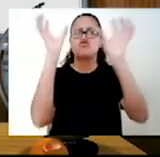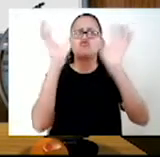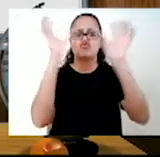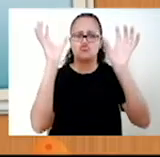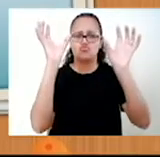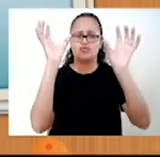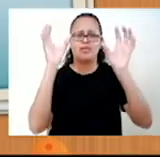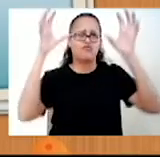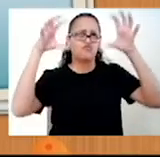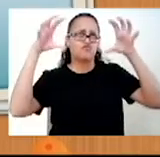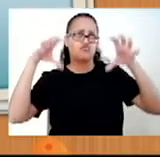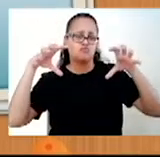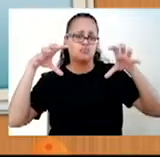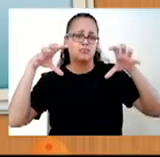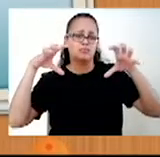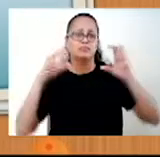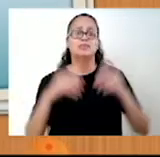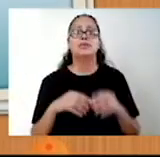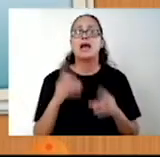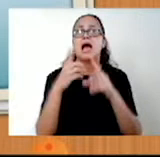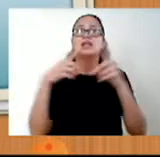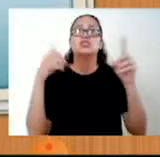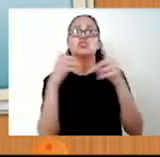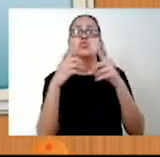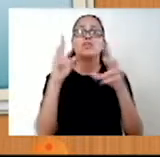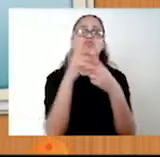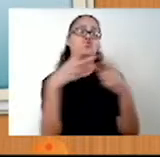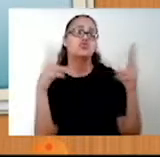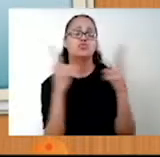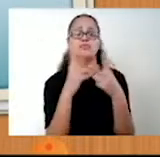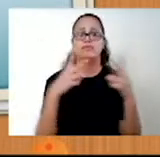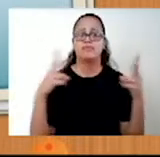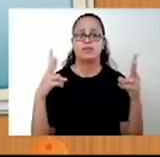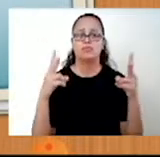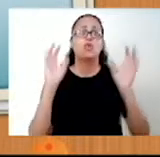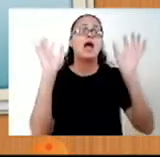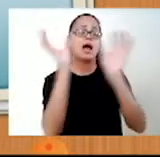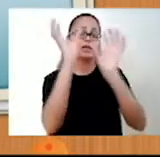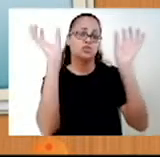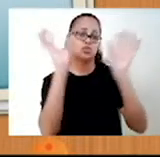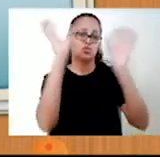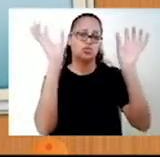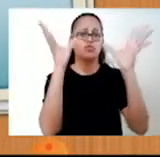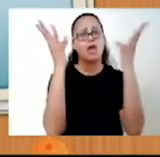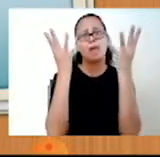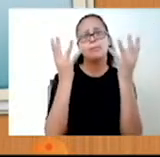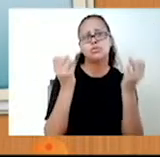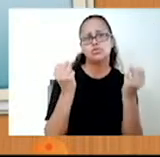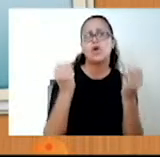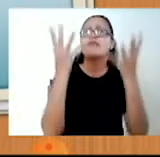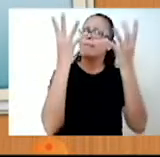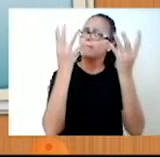tipo cumulonimbus. À medida que as correntes de vento ascendente se fortalecem, as nuvens cumulonimbus absorvem mais